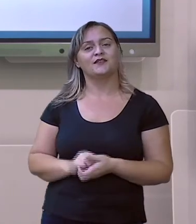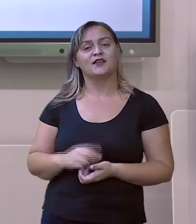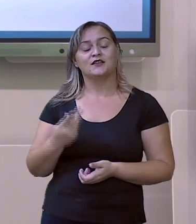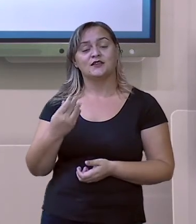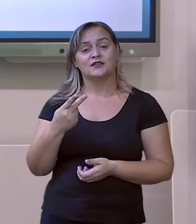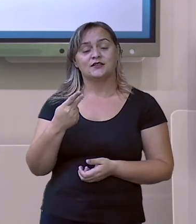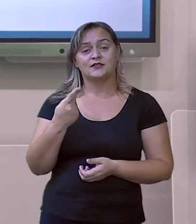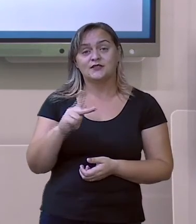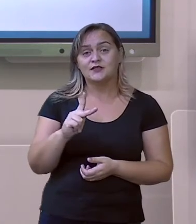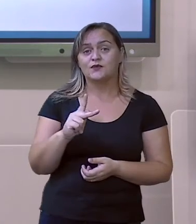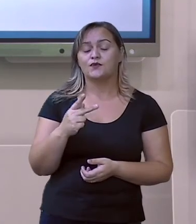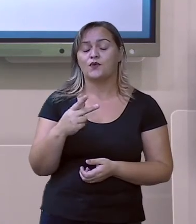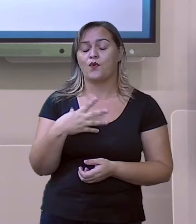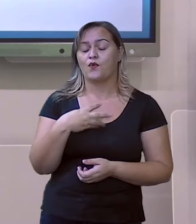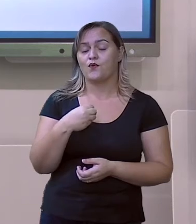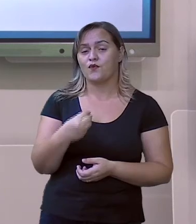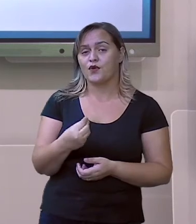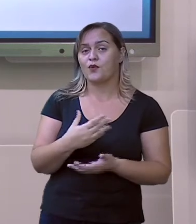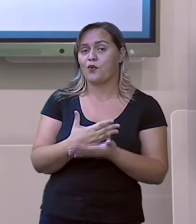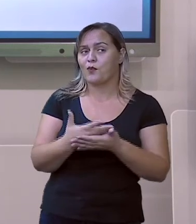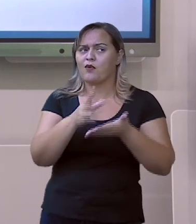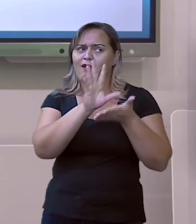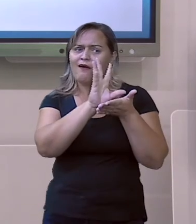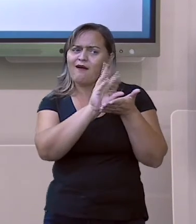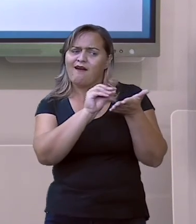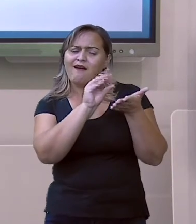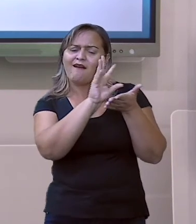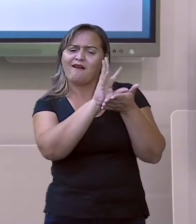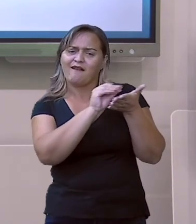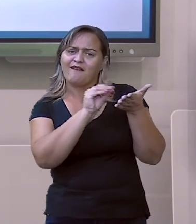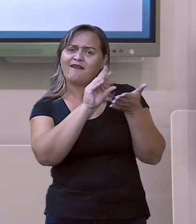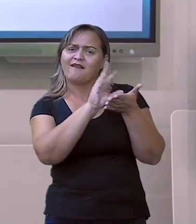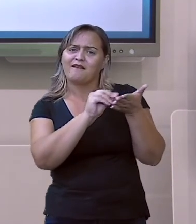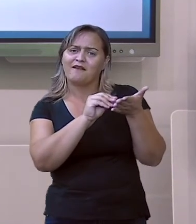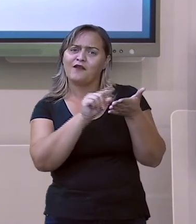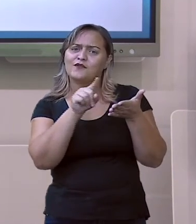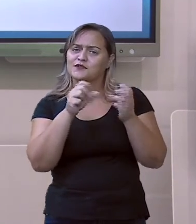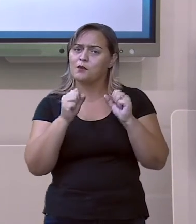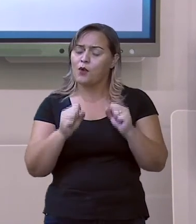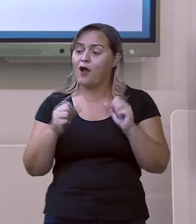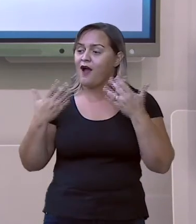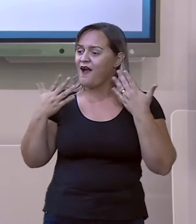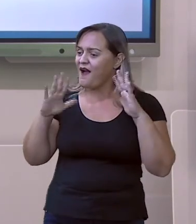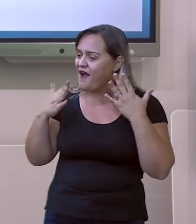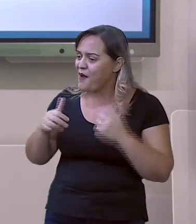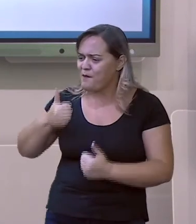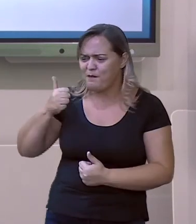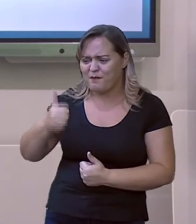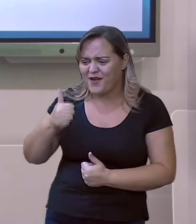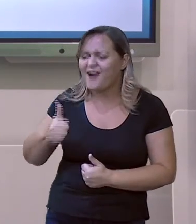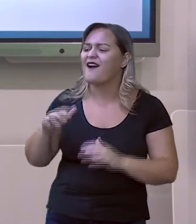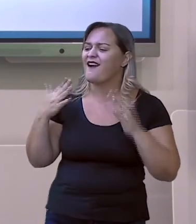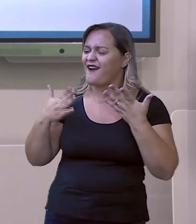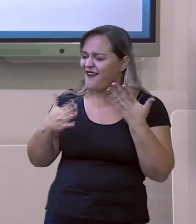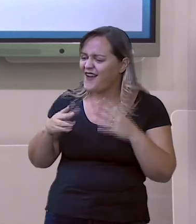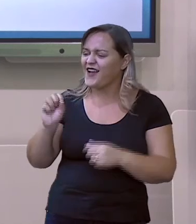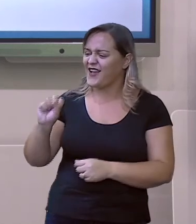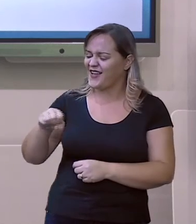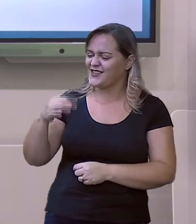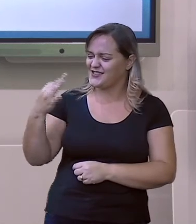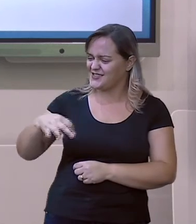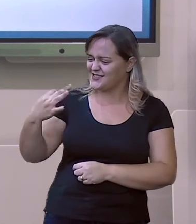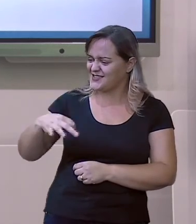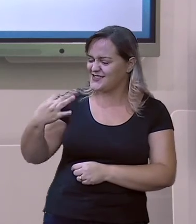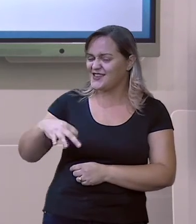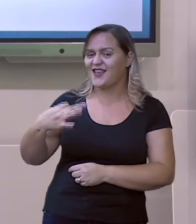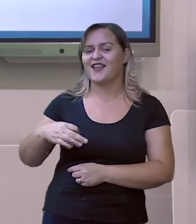tentar usar uma palavra própria para descrever aquela situação, elogie o esforço dele. Essa também é uma chance de você